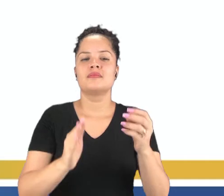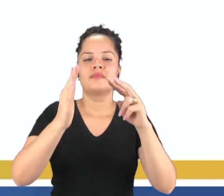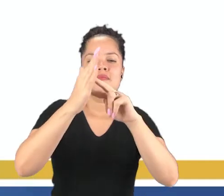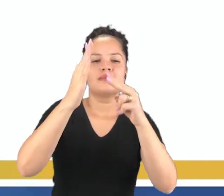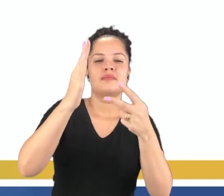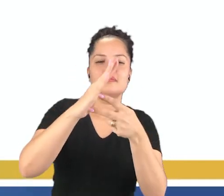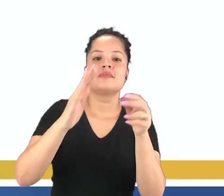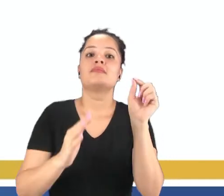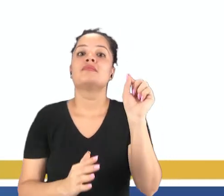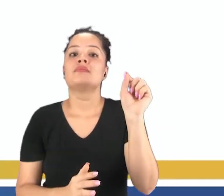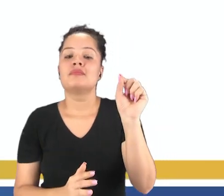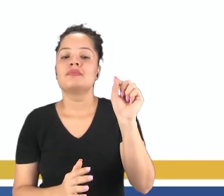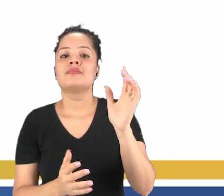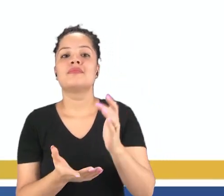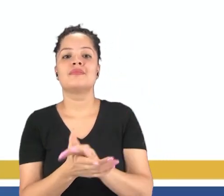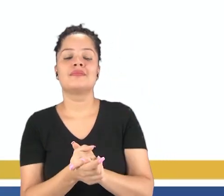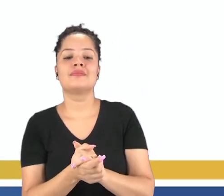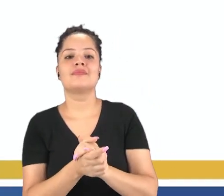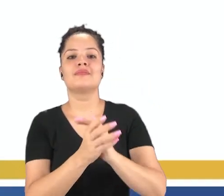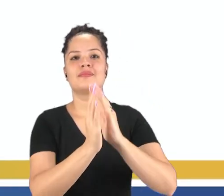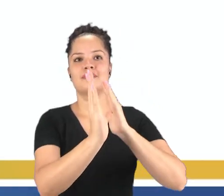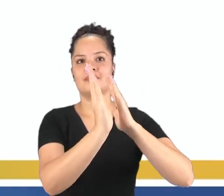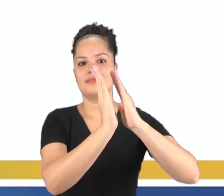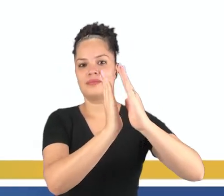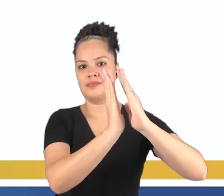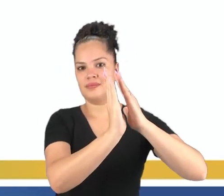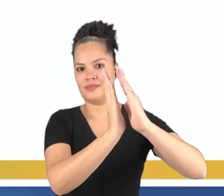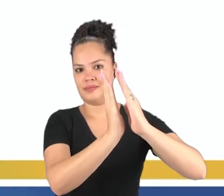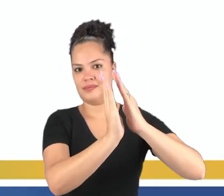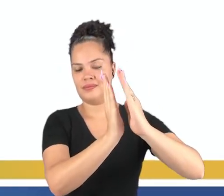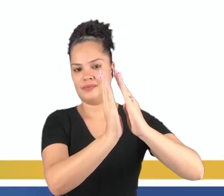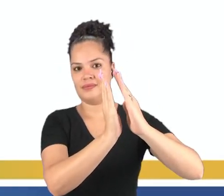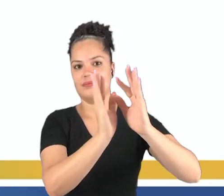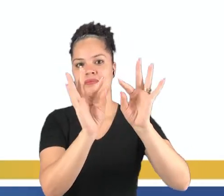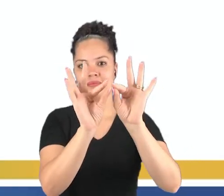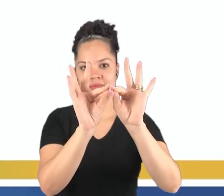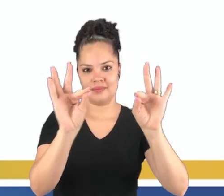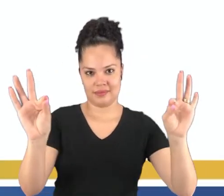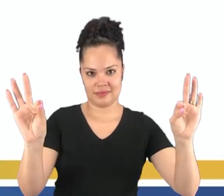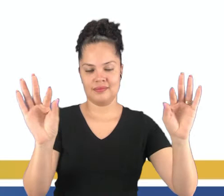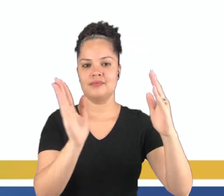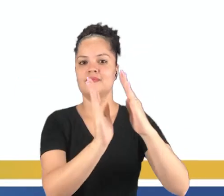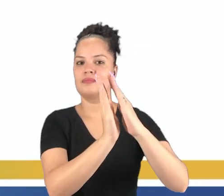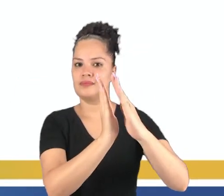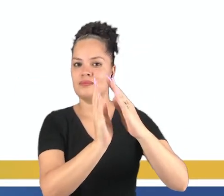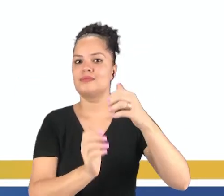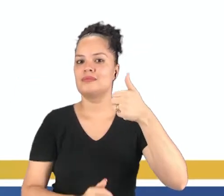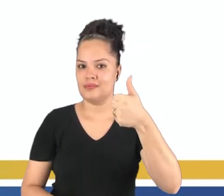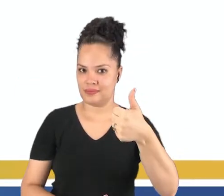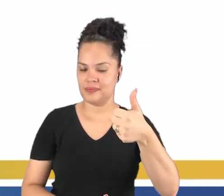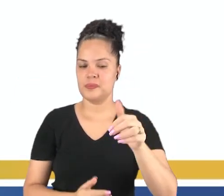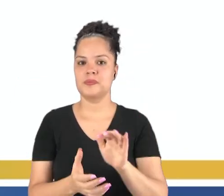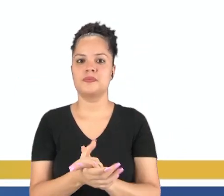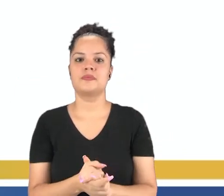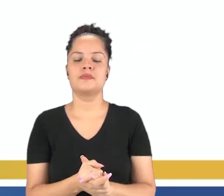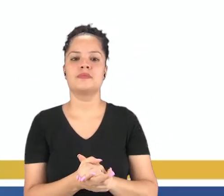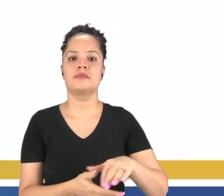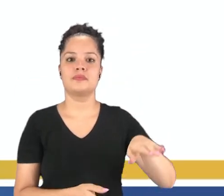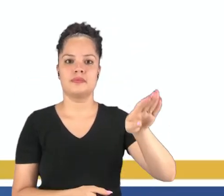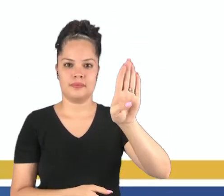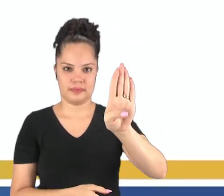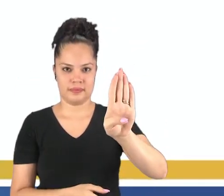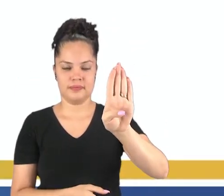se tocam, são retas o quê? Retas paralelas, né? Beleza? Na letra